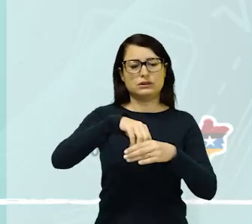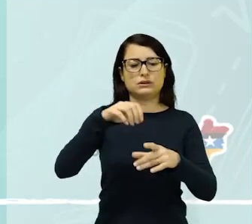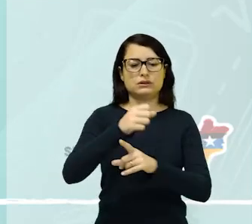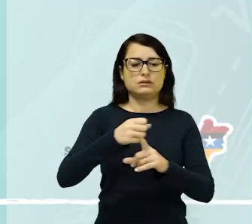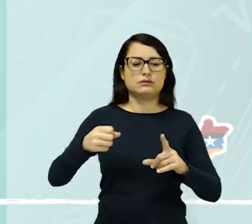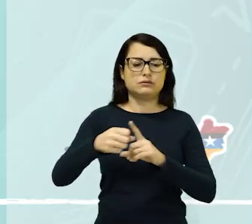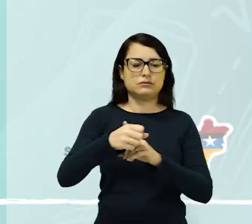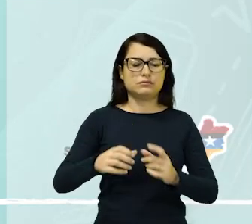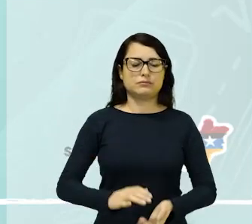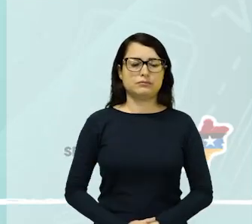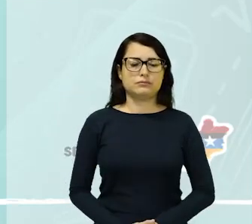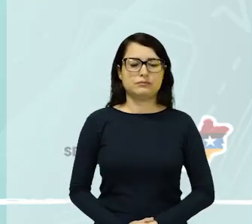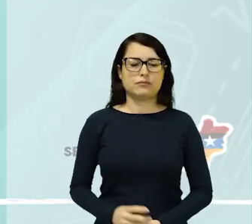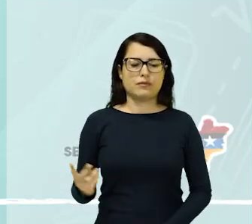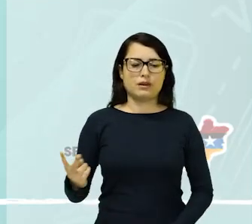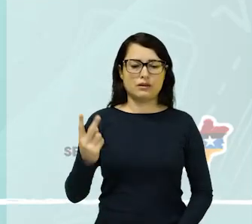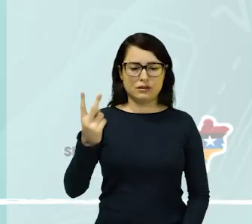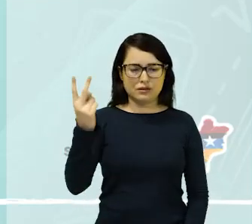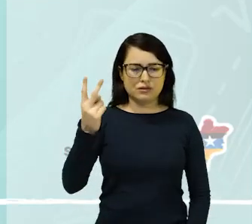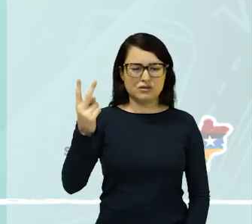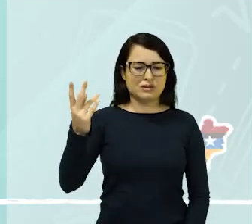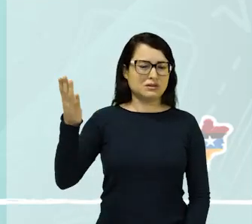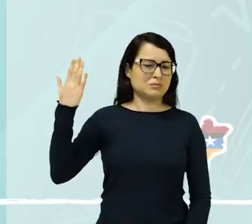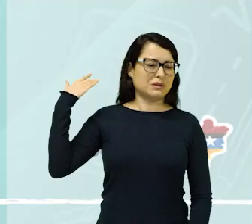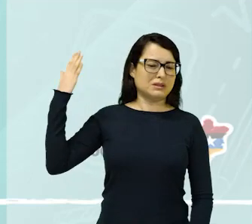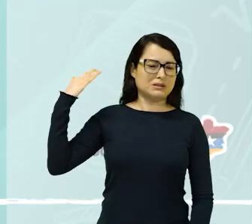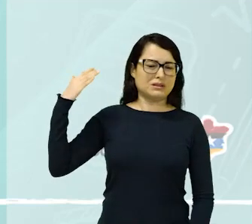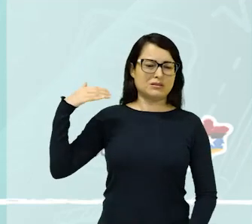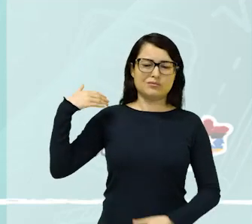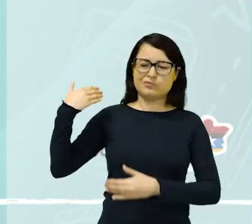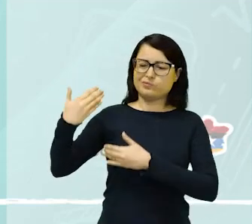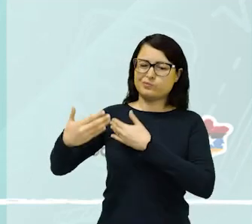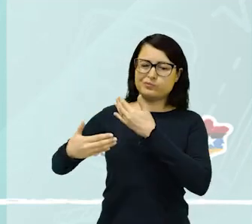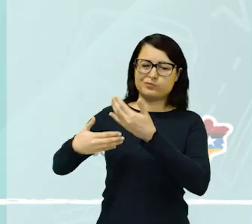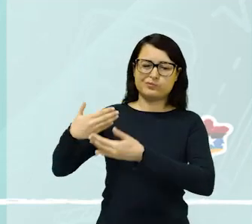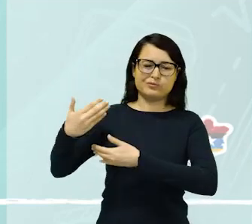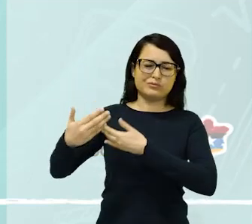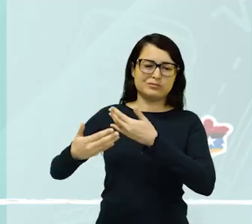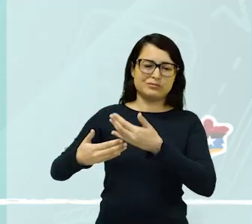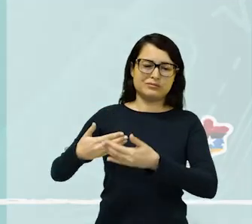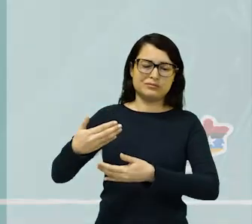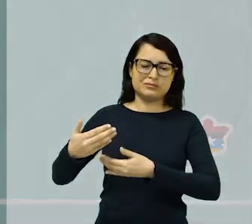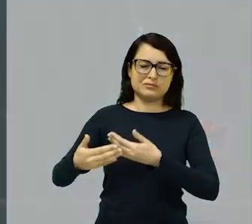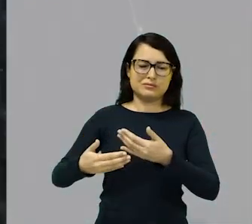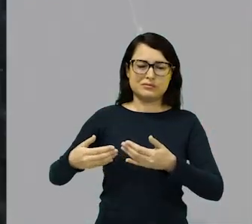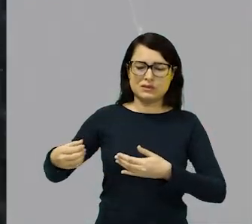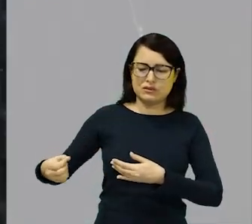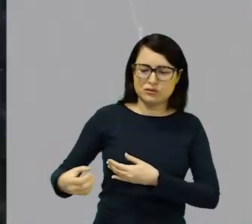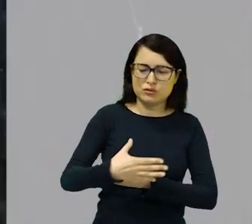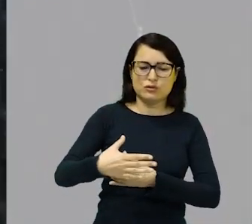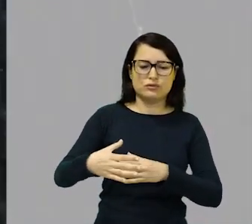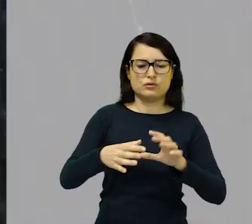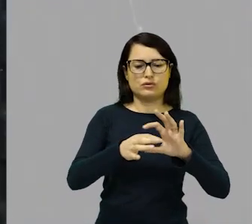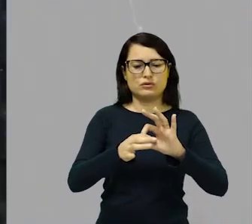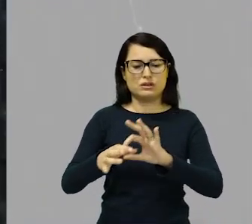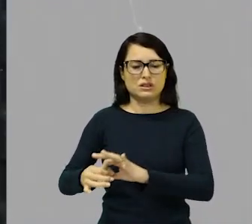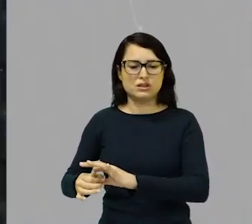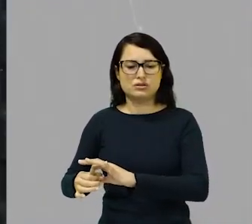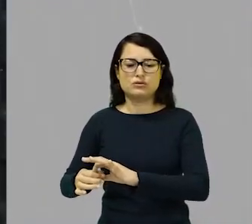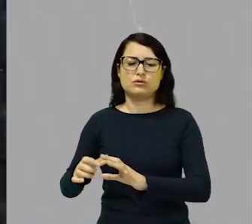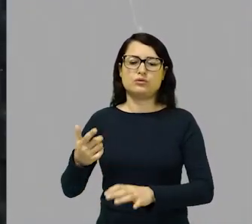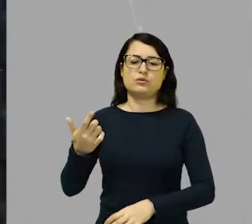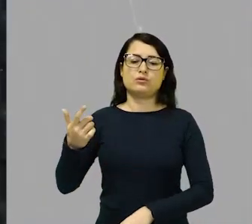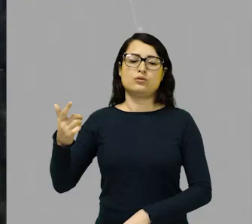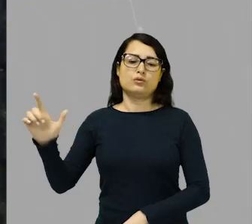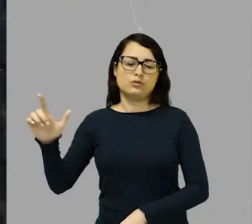sociedade. Valores que possuíam força no passado vão enfraquecendo. E aí, no novo contexto, surgem outros valores,